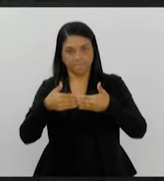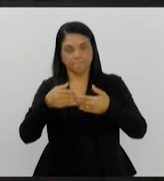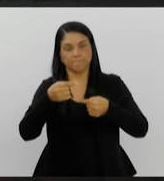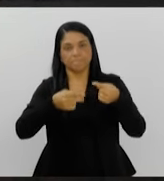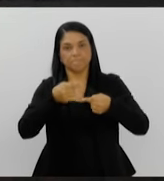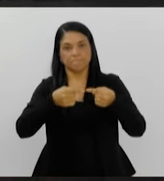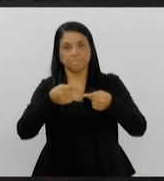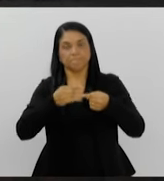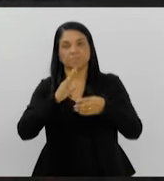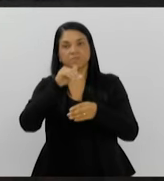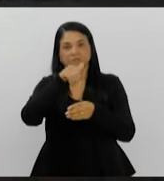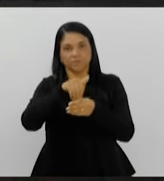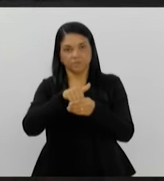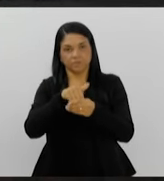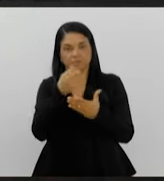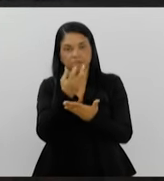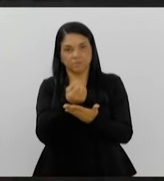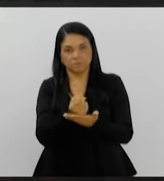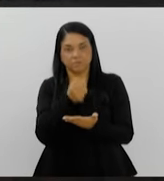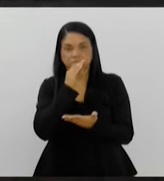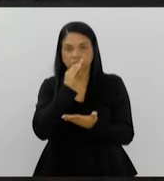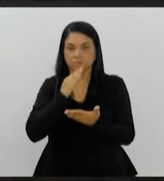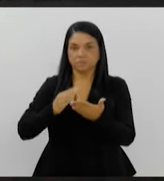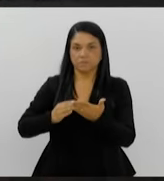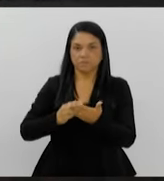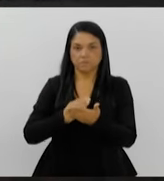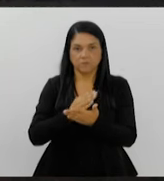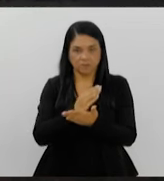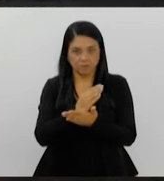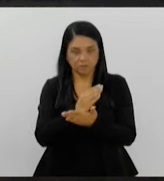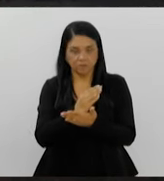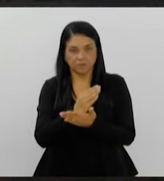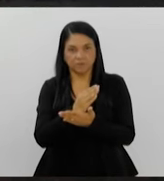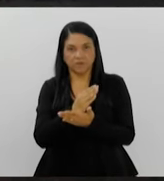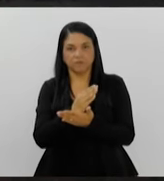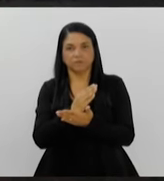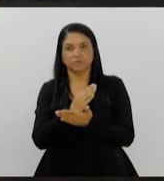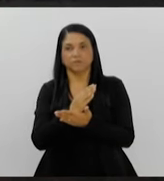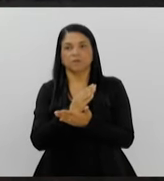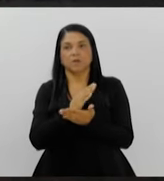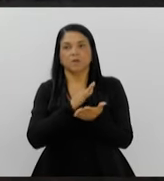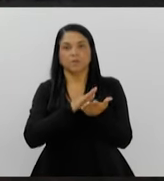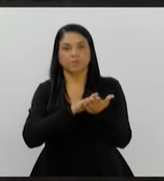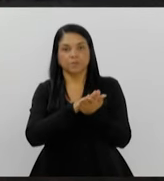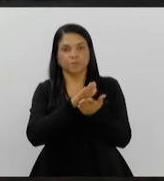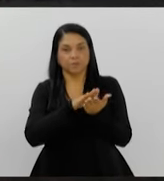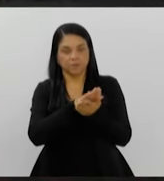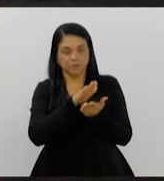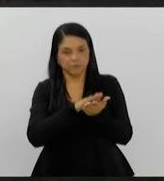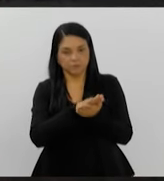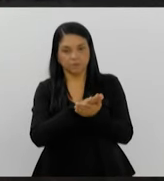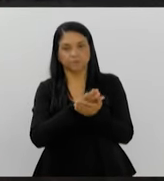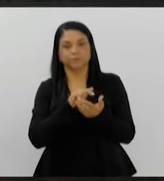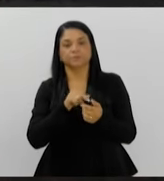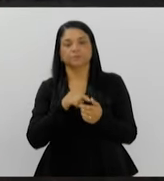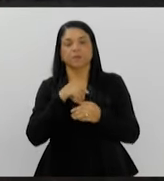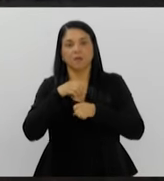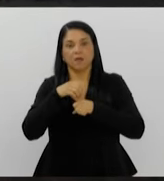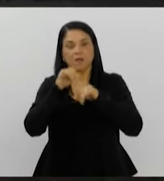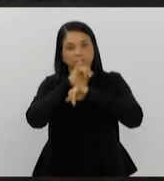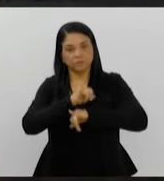encerrada a discussão em votação senhores Que aprov permaneça Como estão aprovado vai a publicação